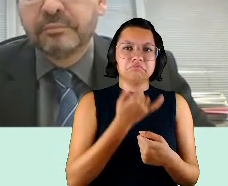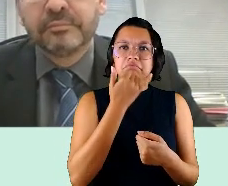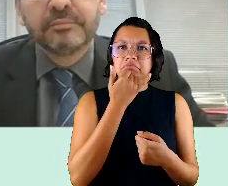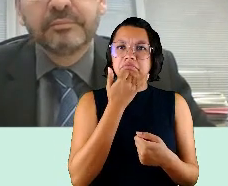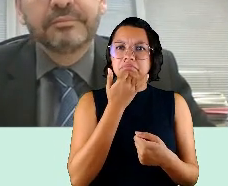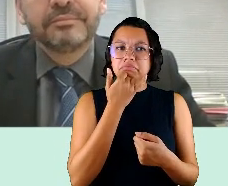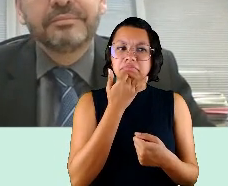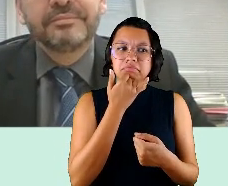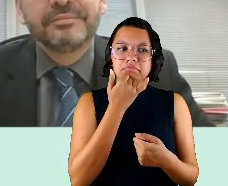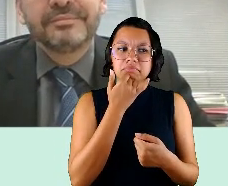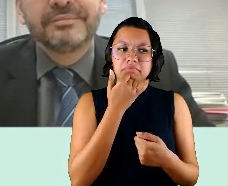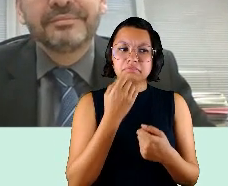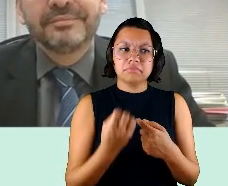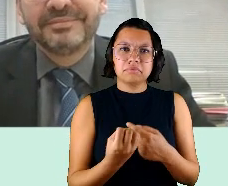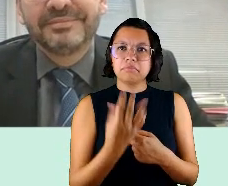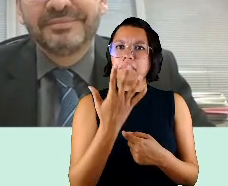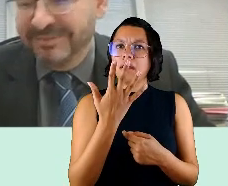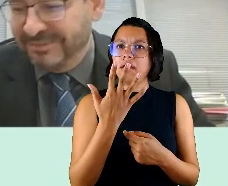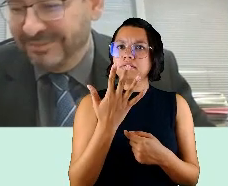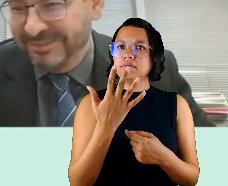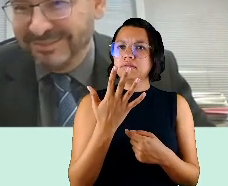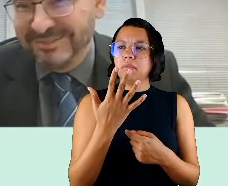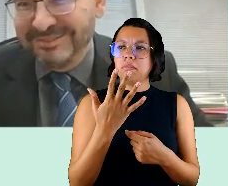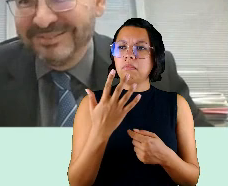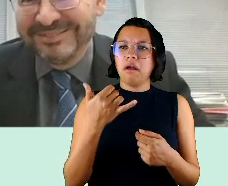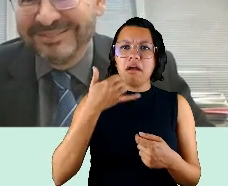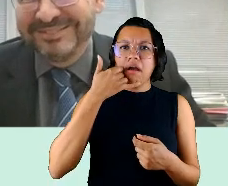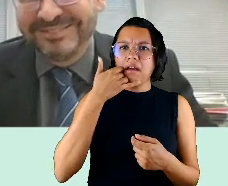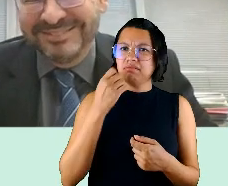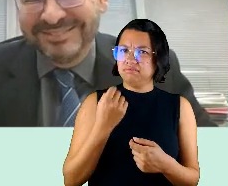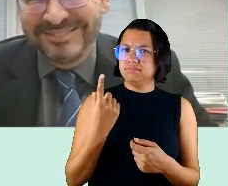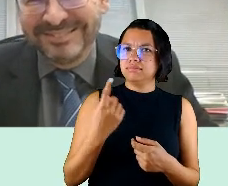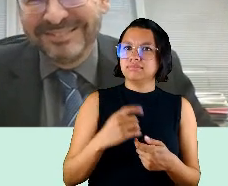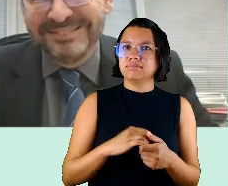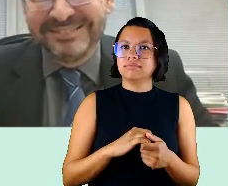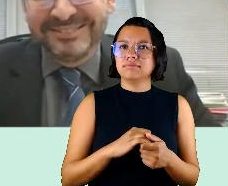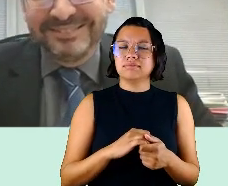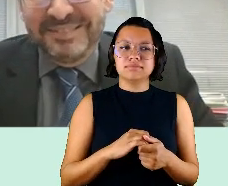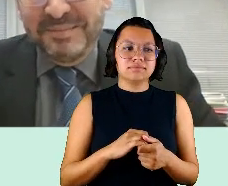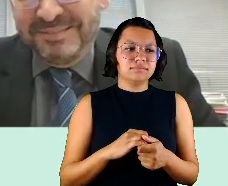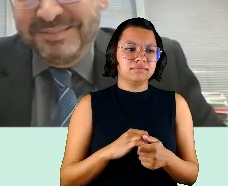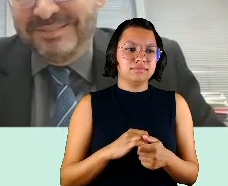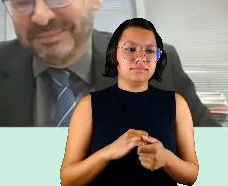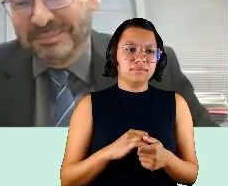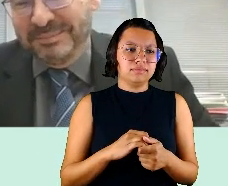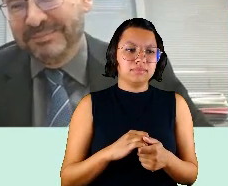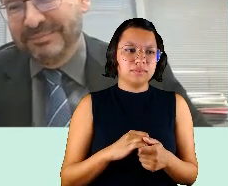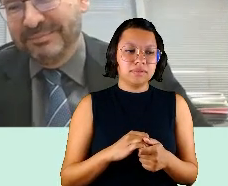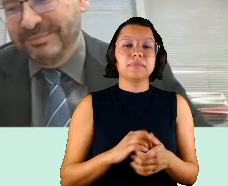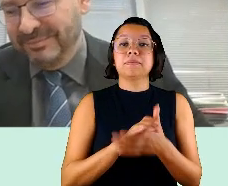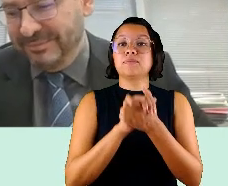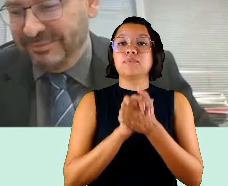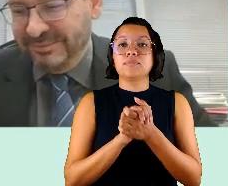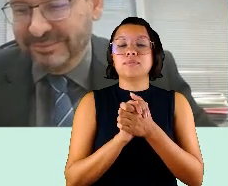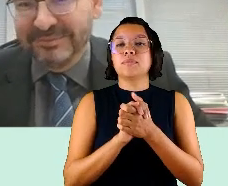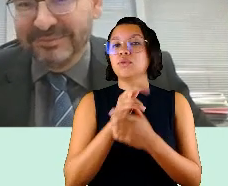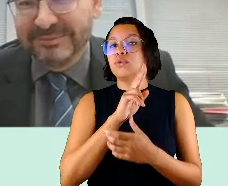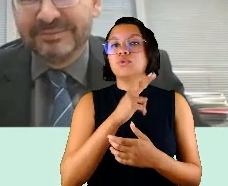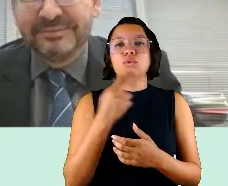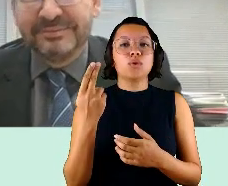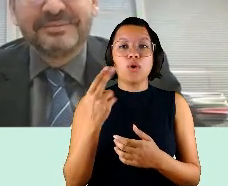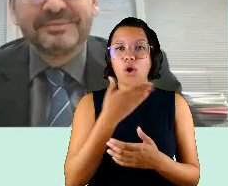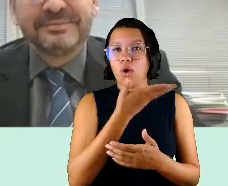Desculpem aqui que apareceu uma ligação aqui para mim, estranho. Eu cumprimento em nome dos senhores todos os